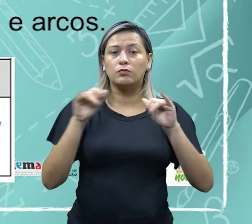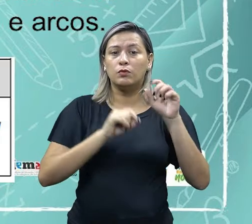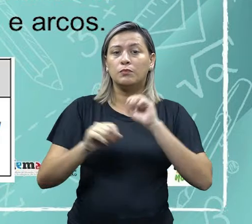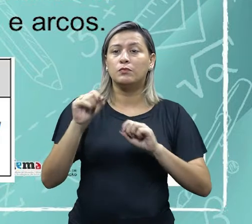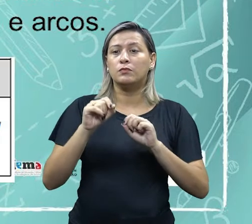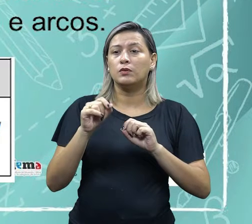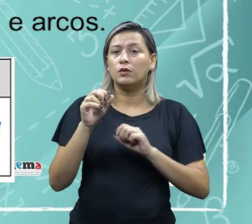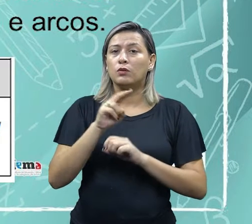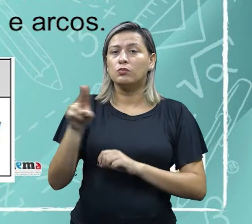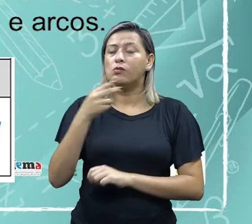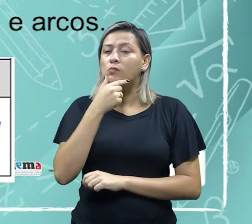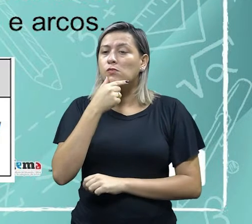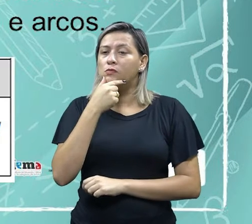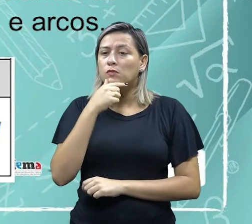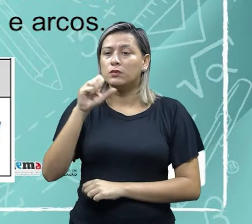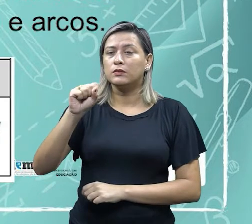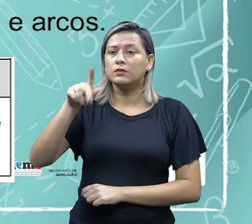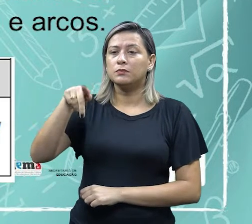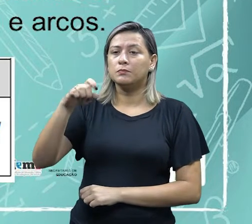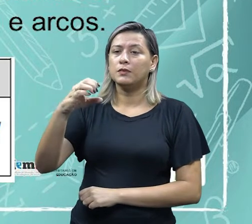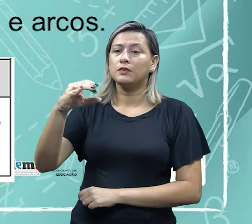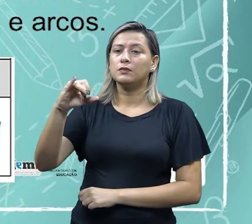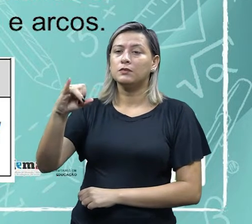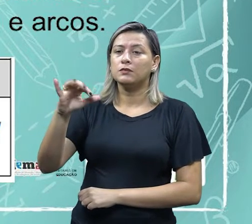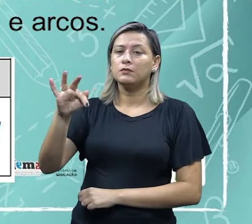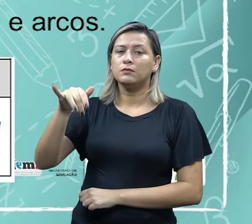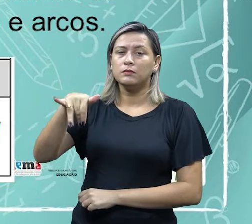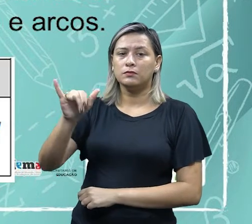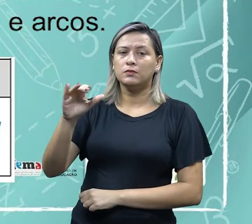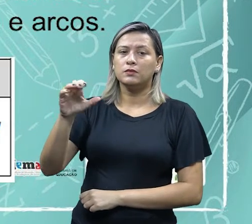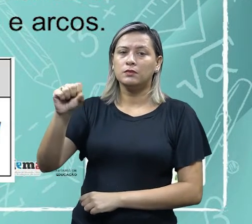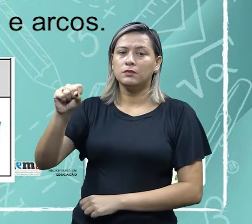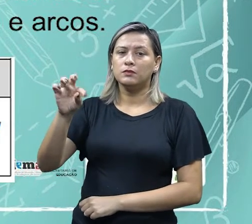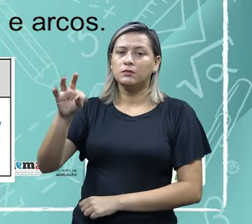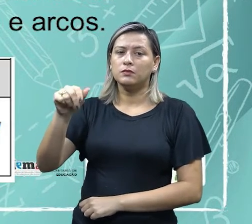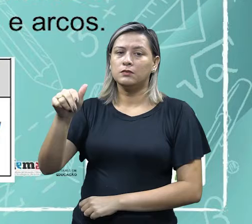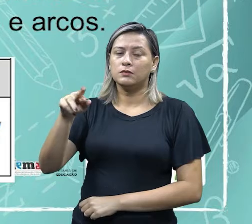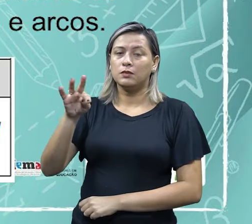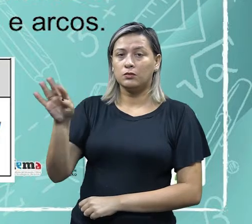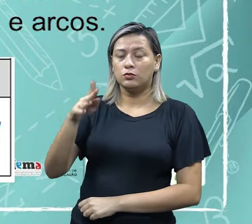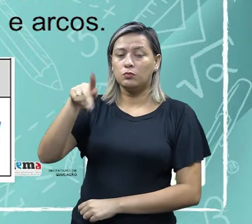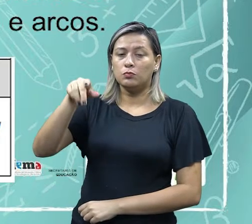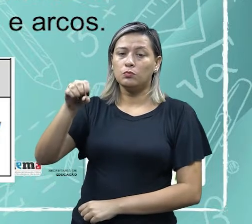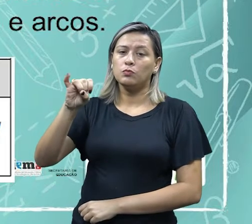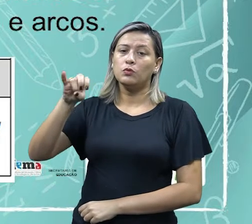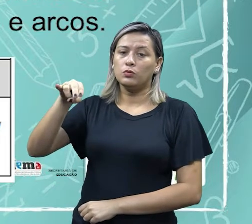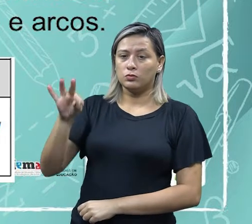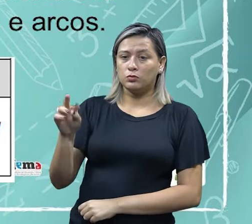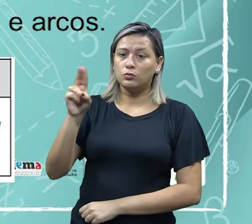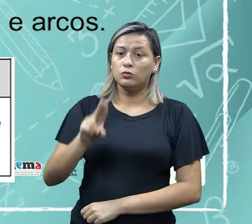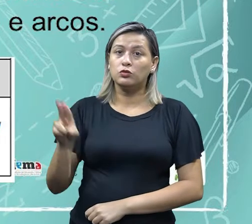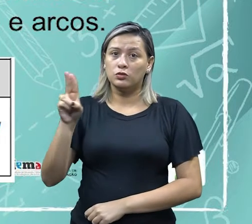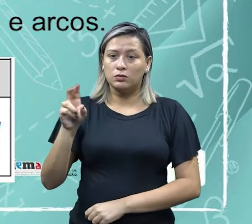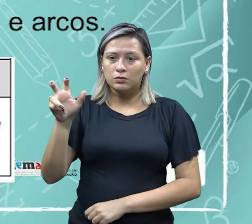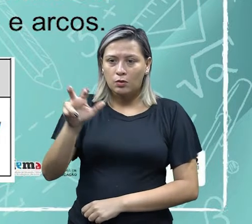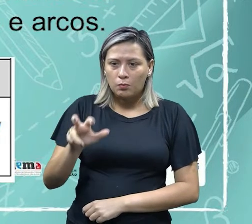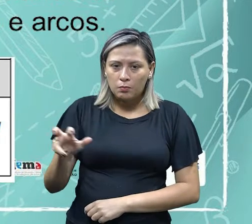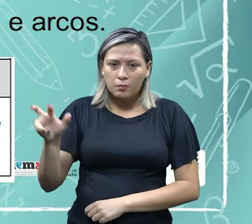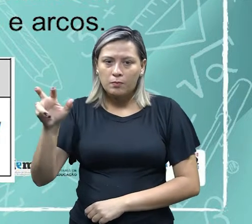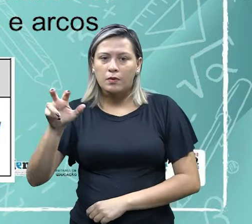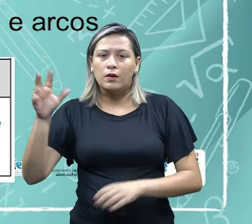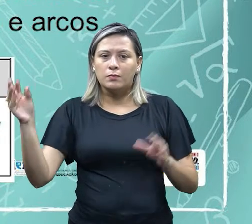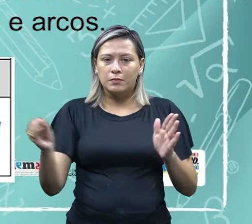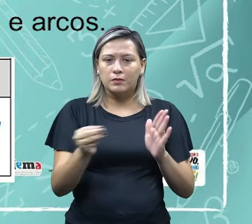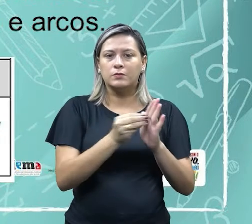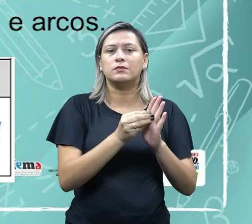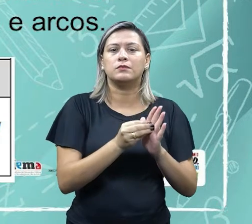Point. Para isso, utiliza-se o mouse ou a inserção de coordenadas. Após inserirmos o primeiro ponto, que é o